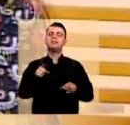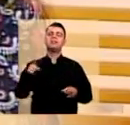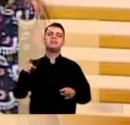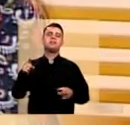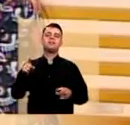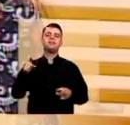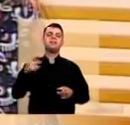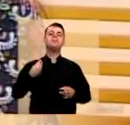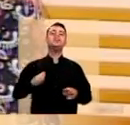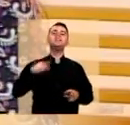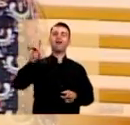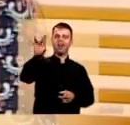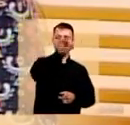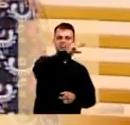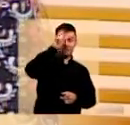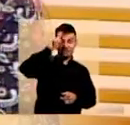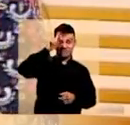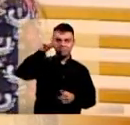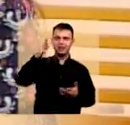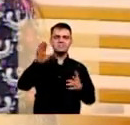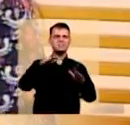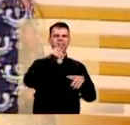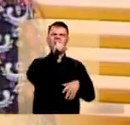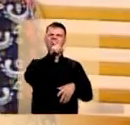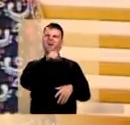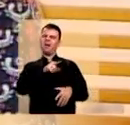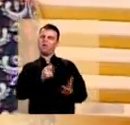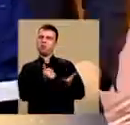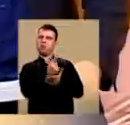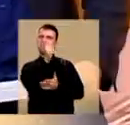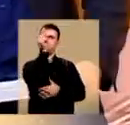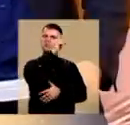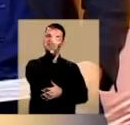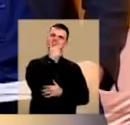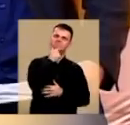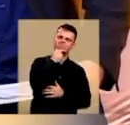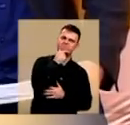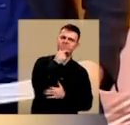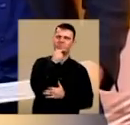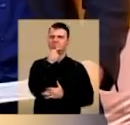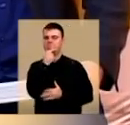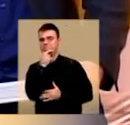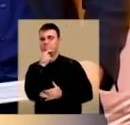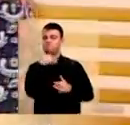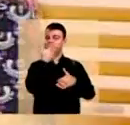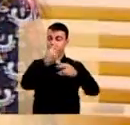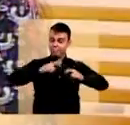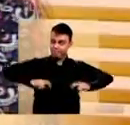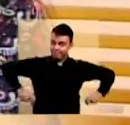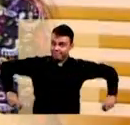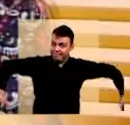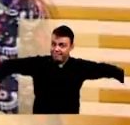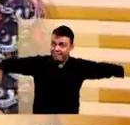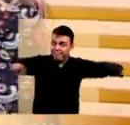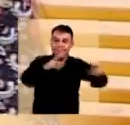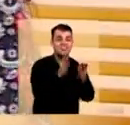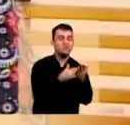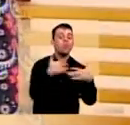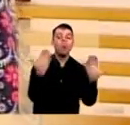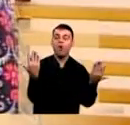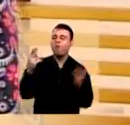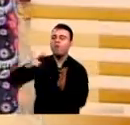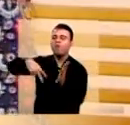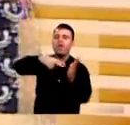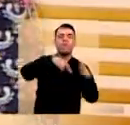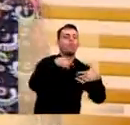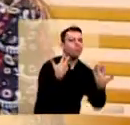dia, se a gente pegasse, não compraria, não seria a primeira opção, não seria a primeira opção. E quando a gente senta, se reúne, qual livro a gente